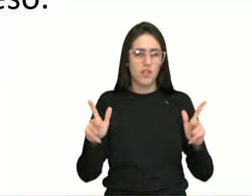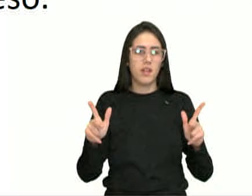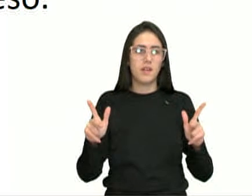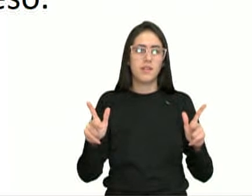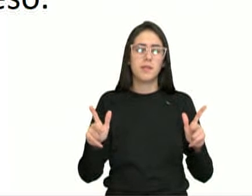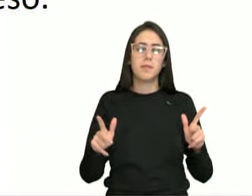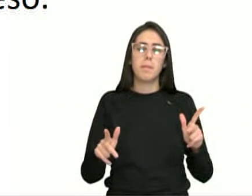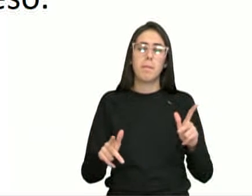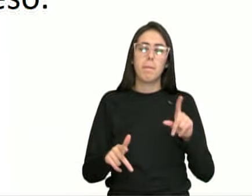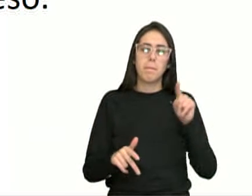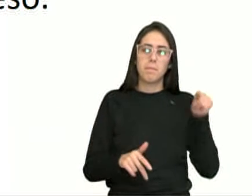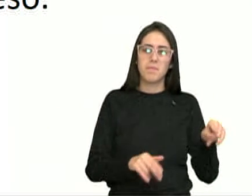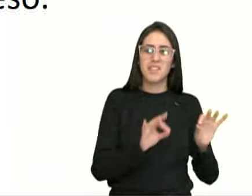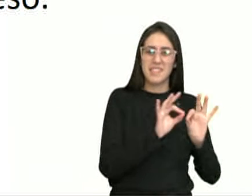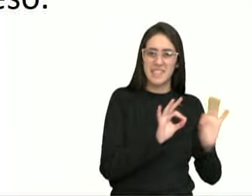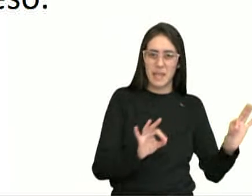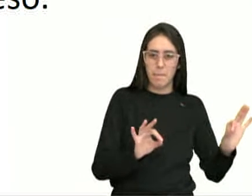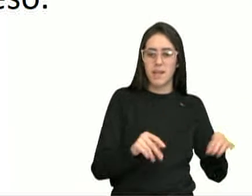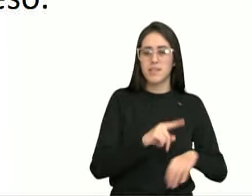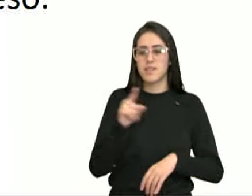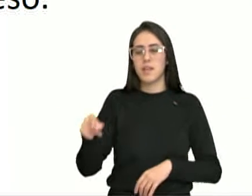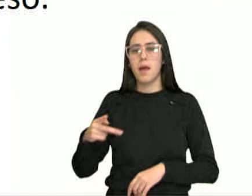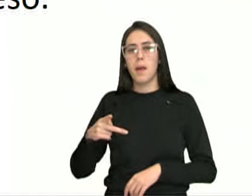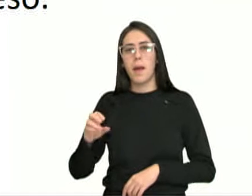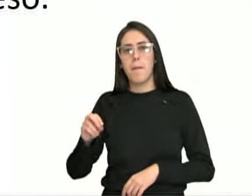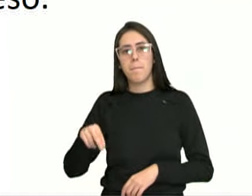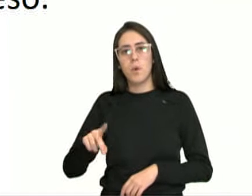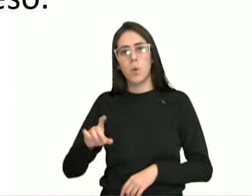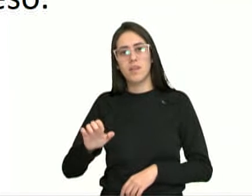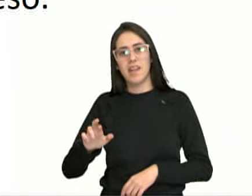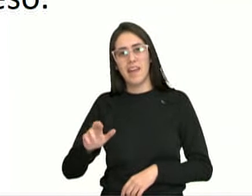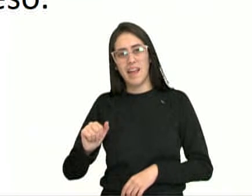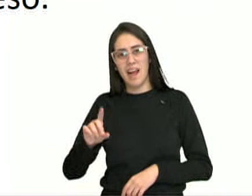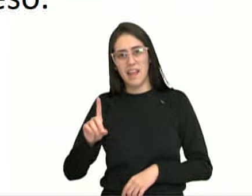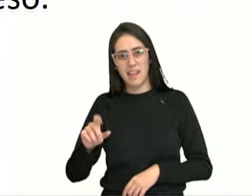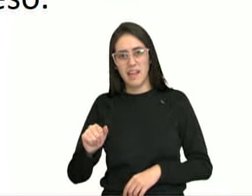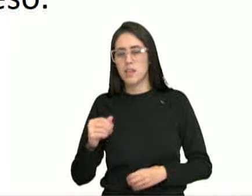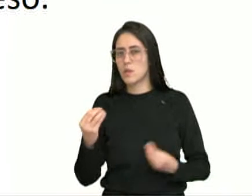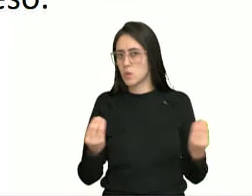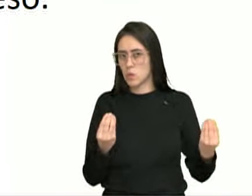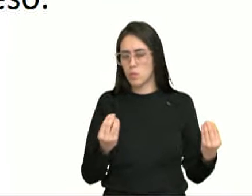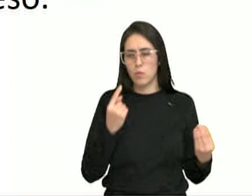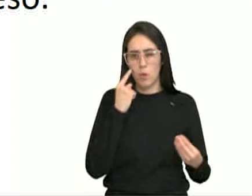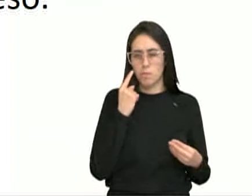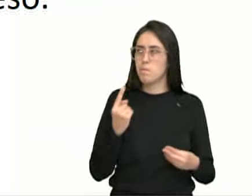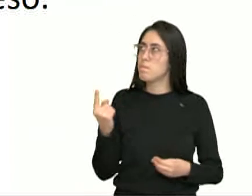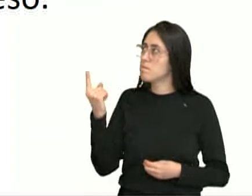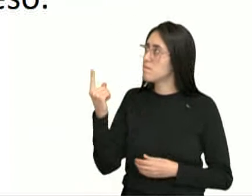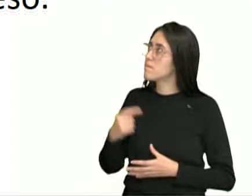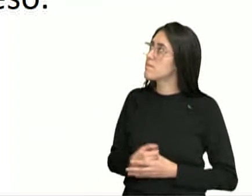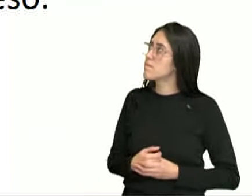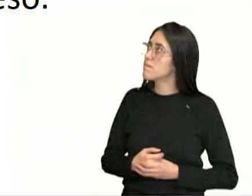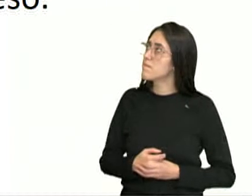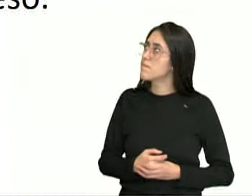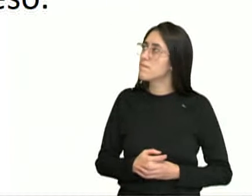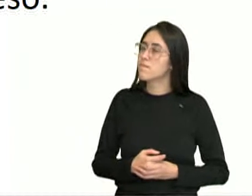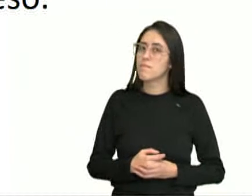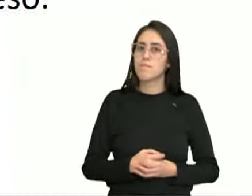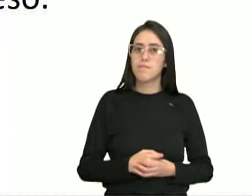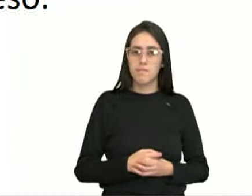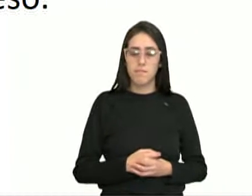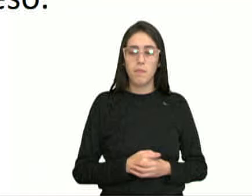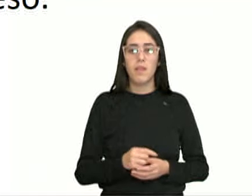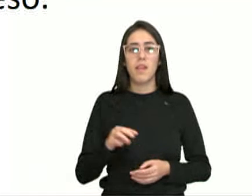média aritmética simples e a média aritmética ponderada? Olha só, uma média